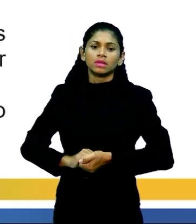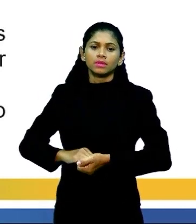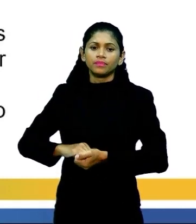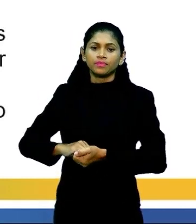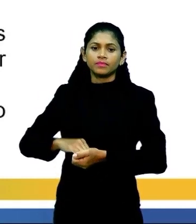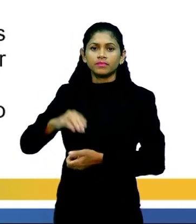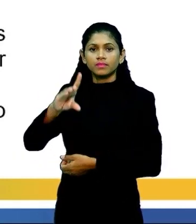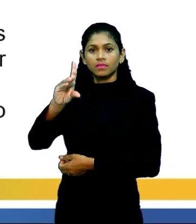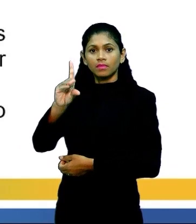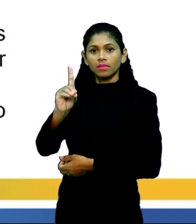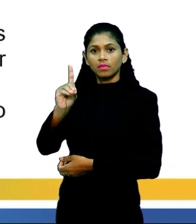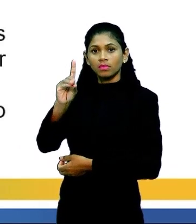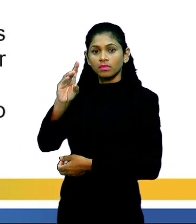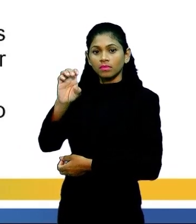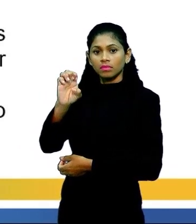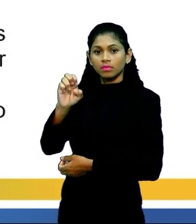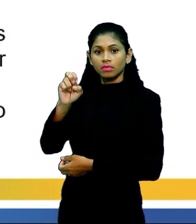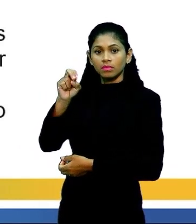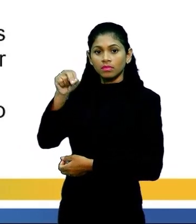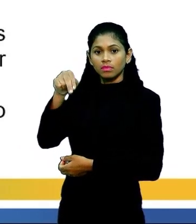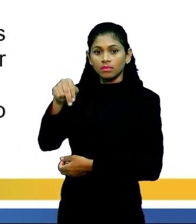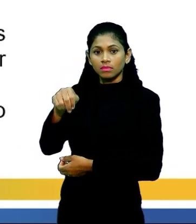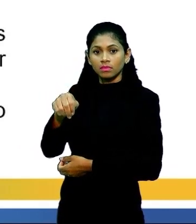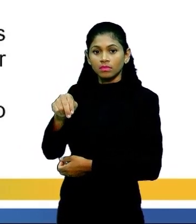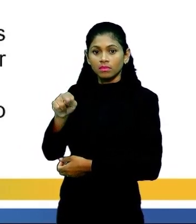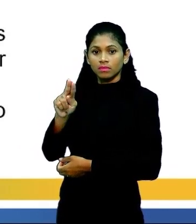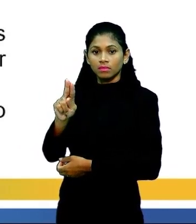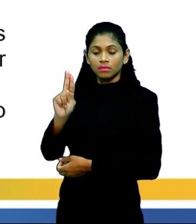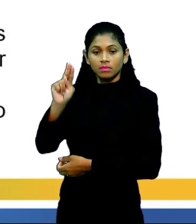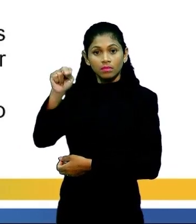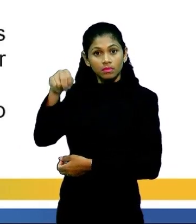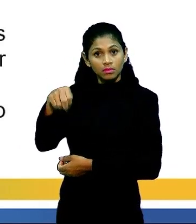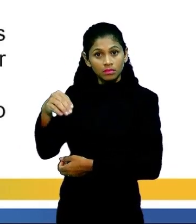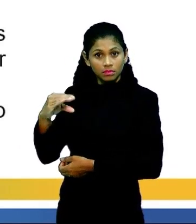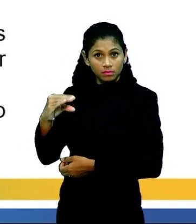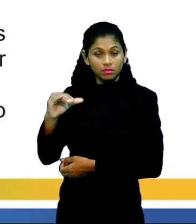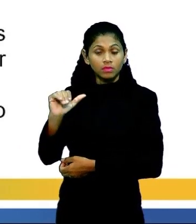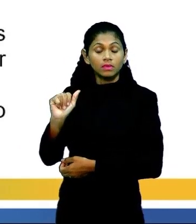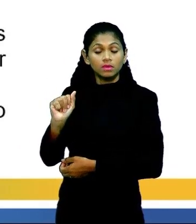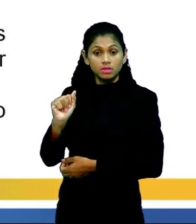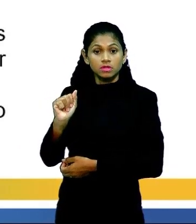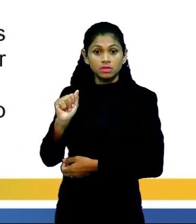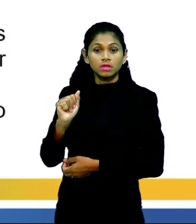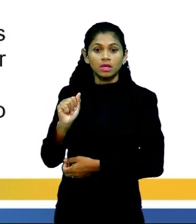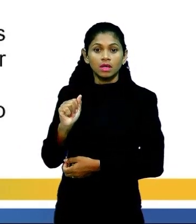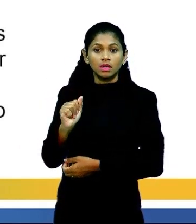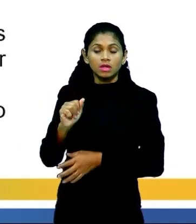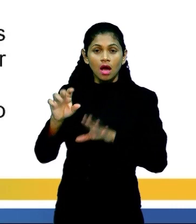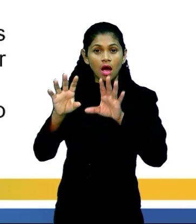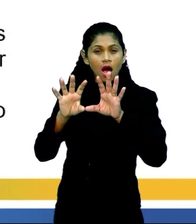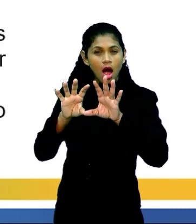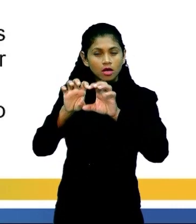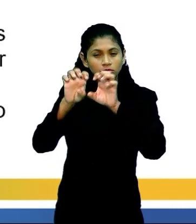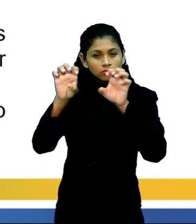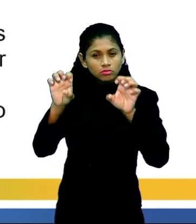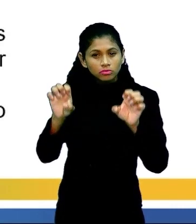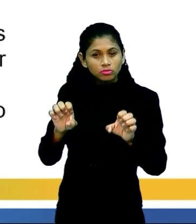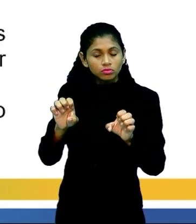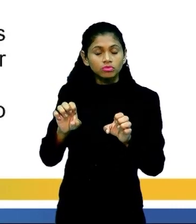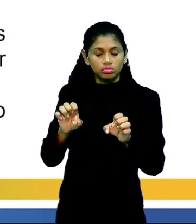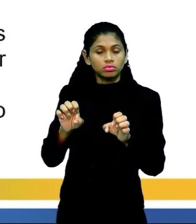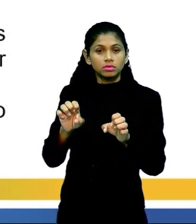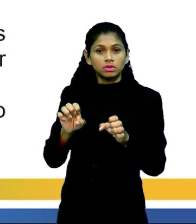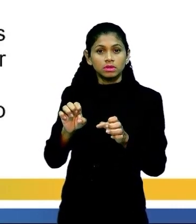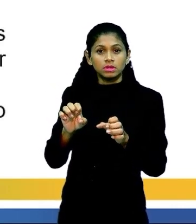de abuso por parte das agências de propaganda e orienta como o modo das instituições devem proceder